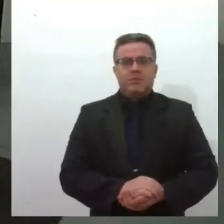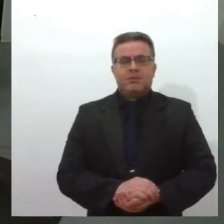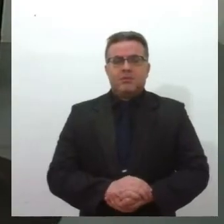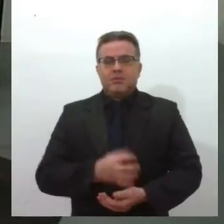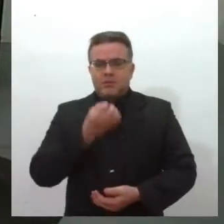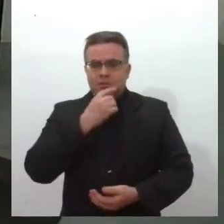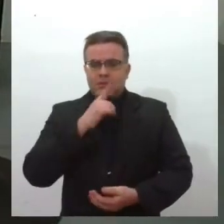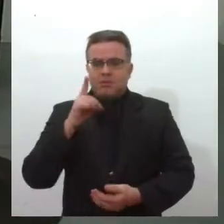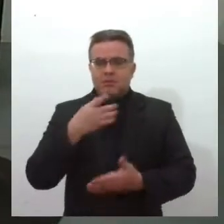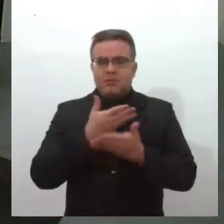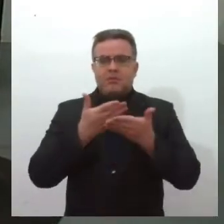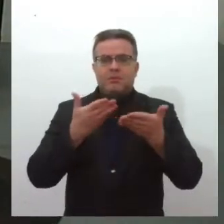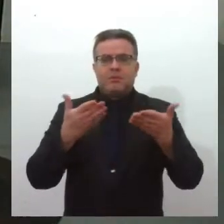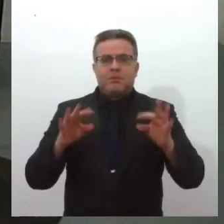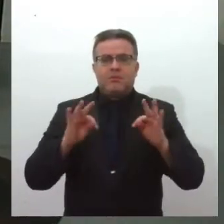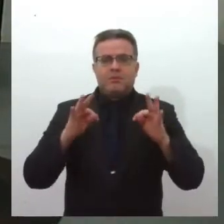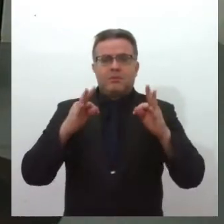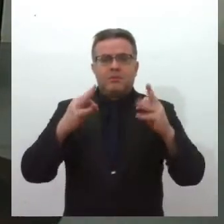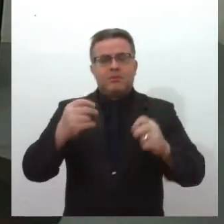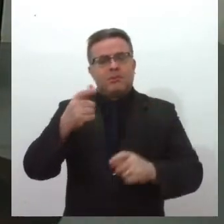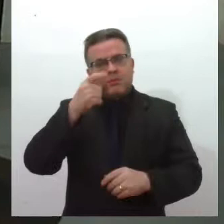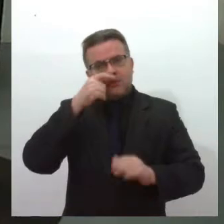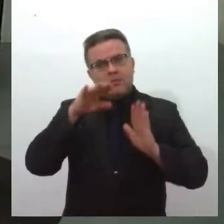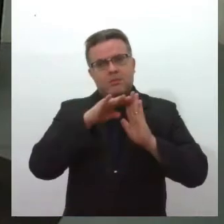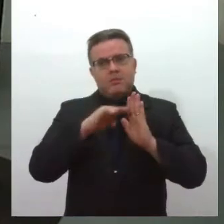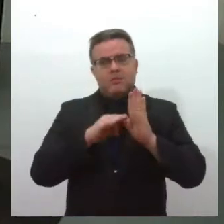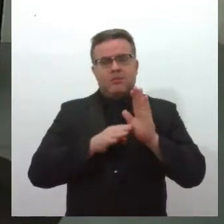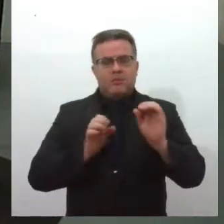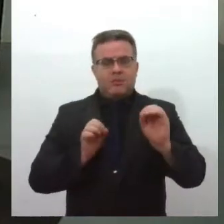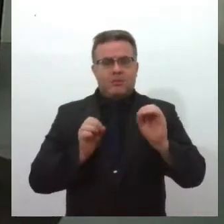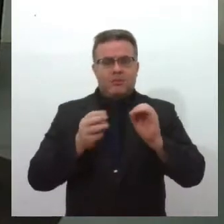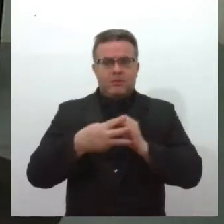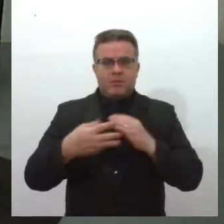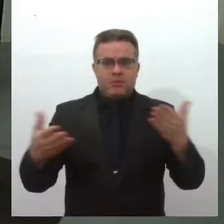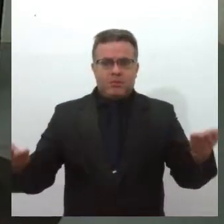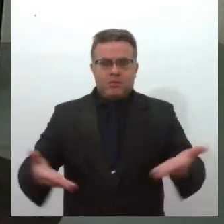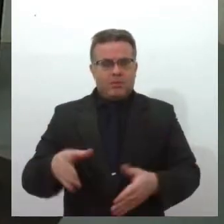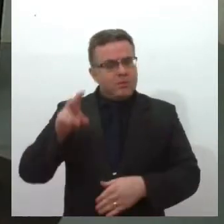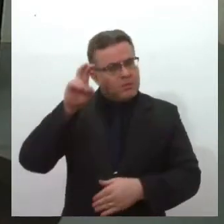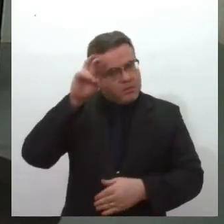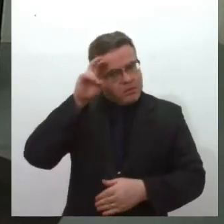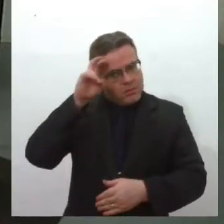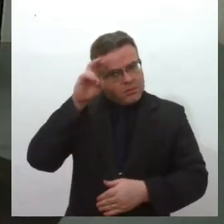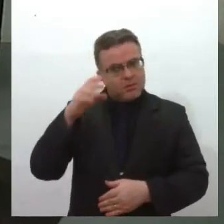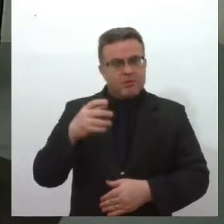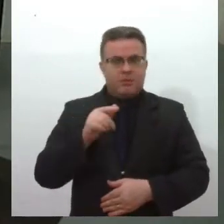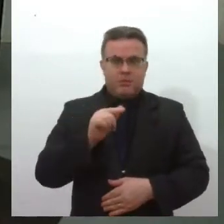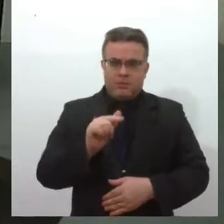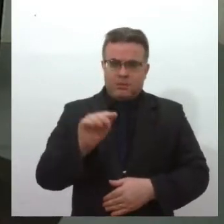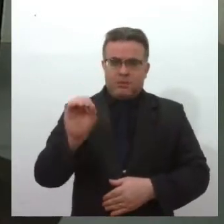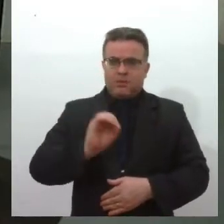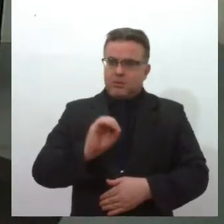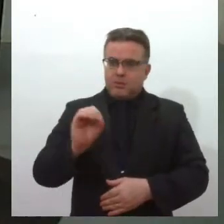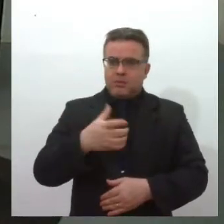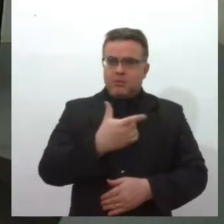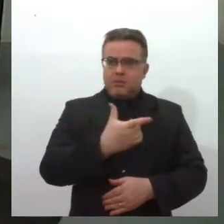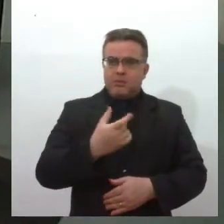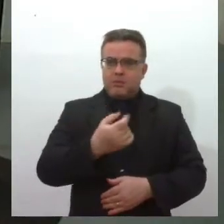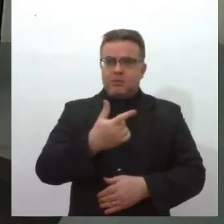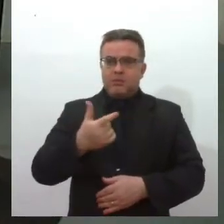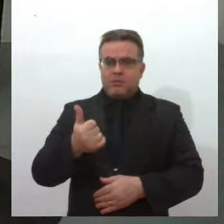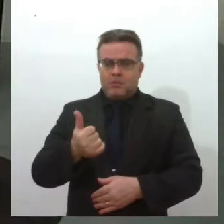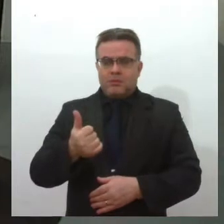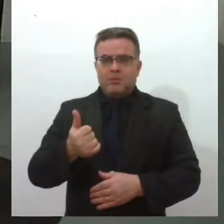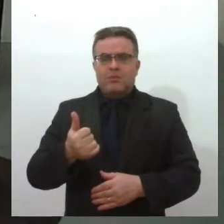bom dia para você que acompanha a programação da TV Alese. Hoje é quinta-feira, 7 de outubro de